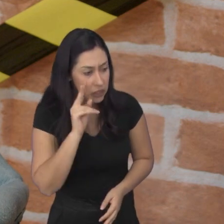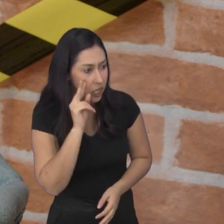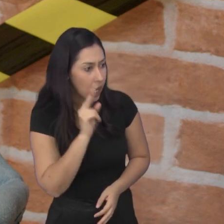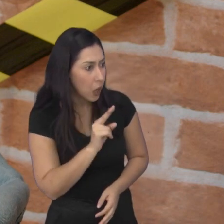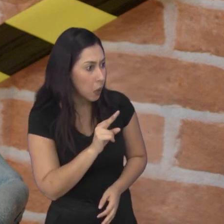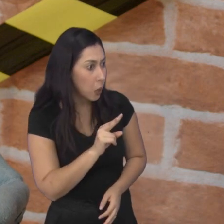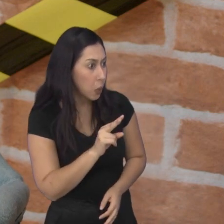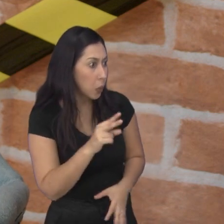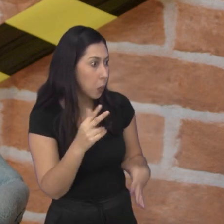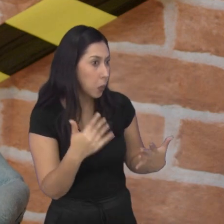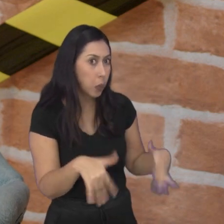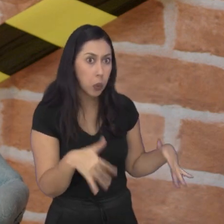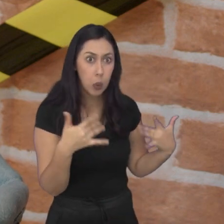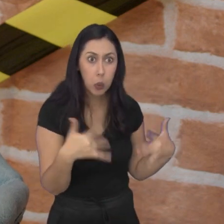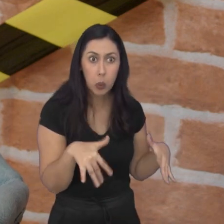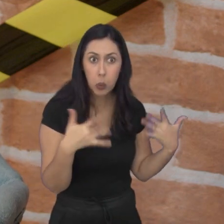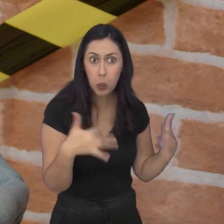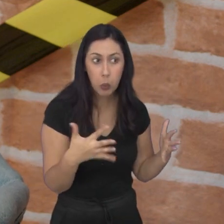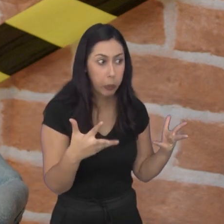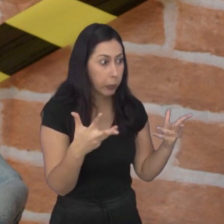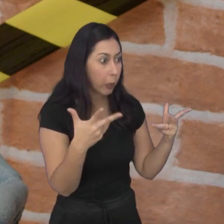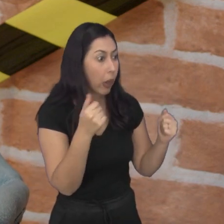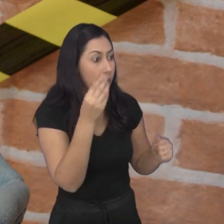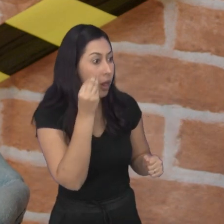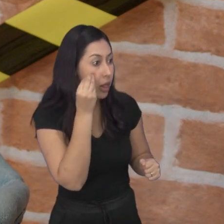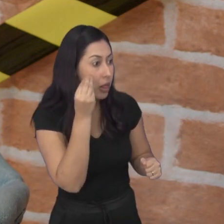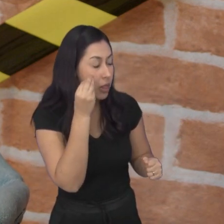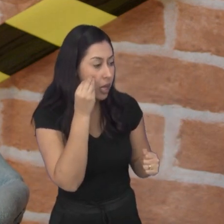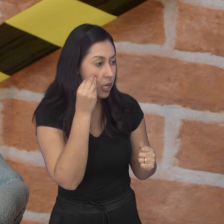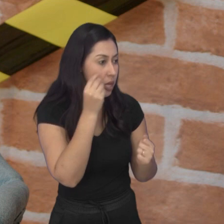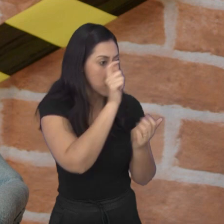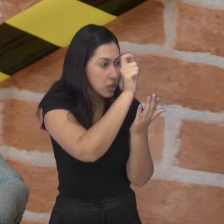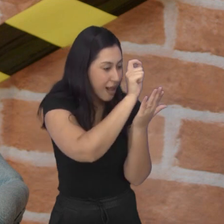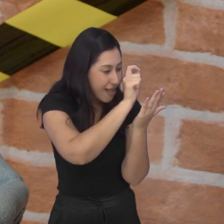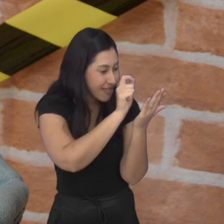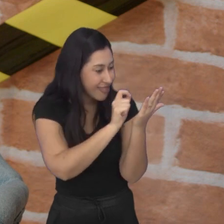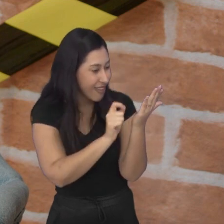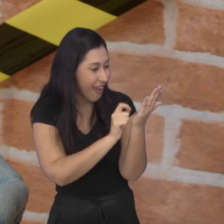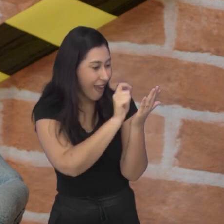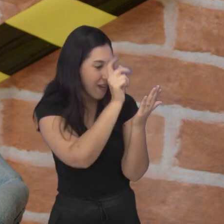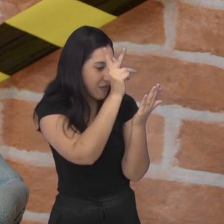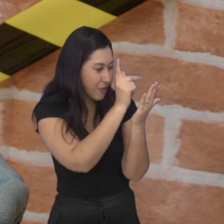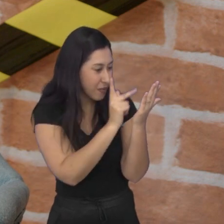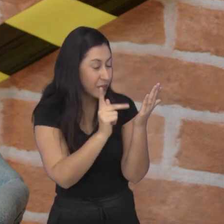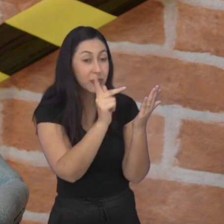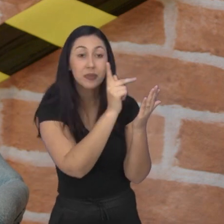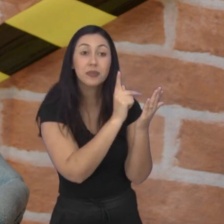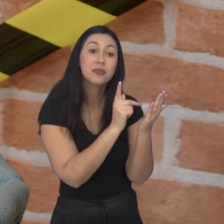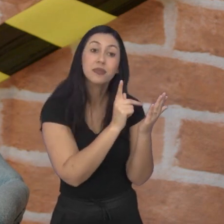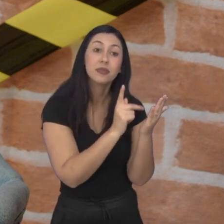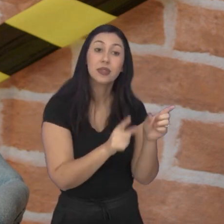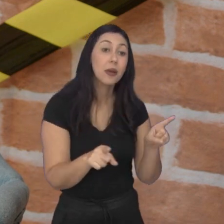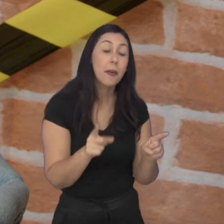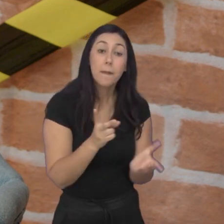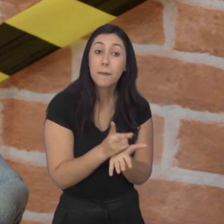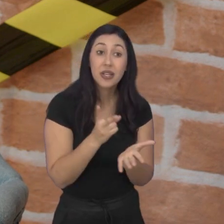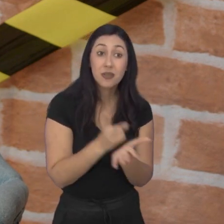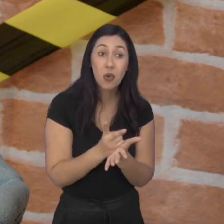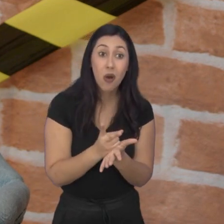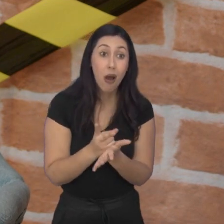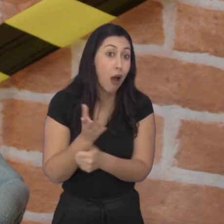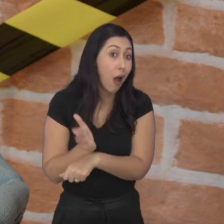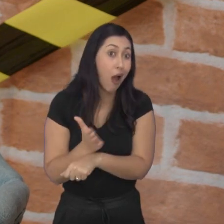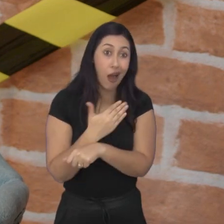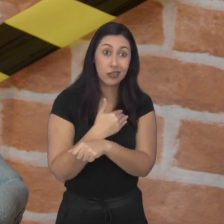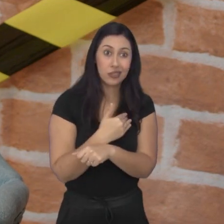toda criança acha desenho uma coisa deslumbrante, todo mundo tenta desenhar em algum momento. Educacionalmente, isso é anterior à